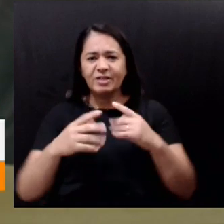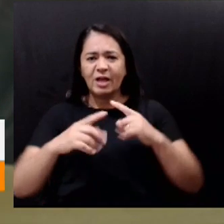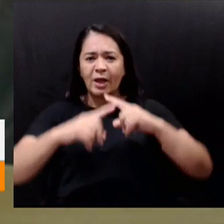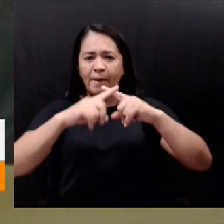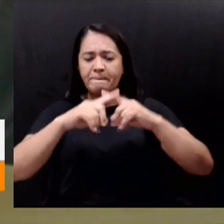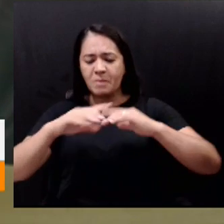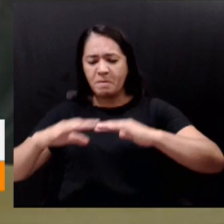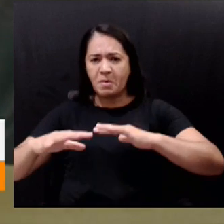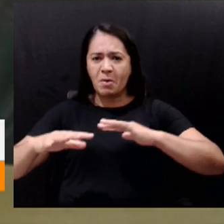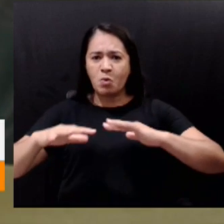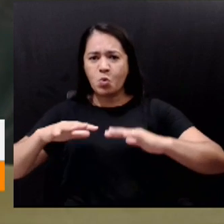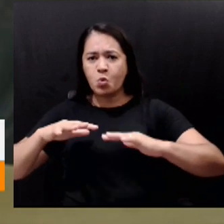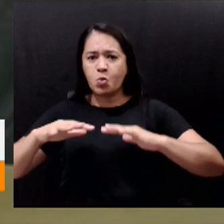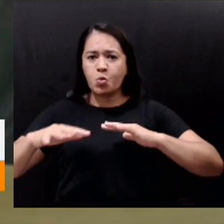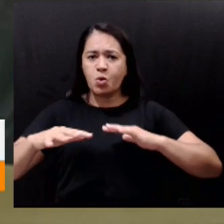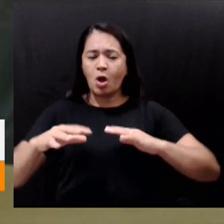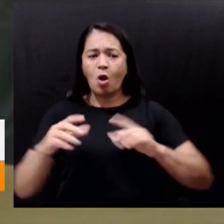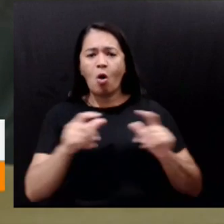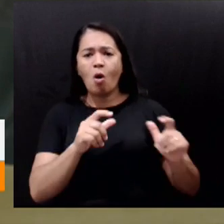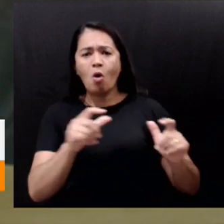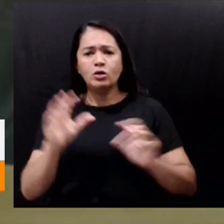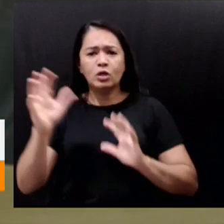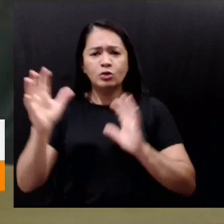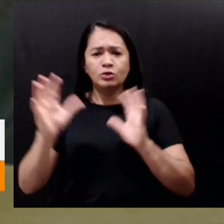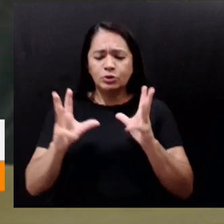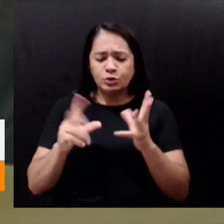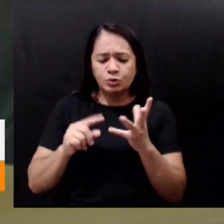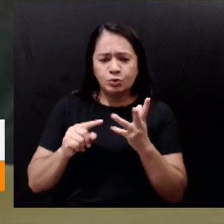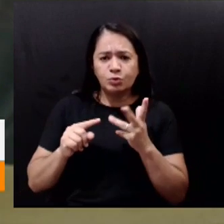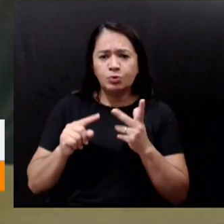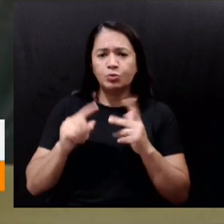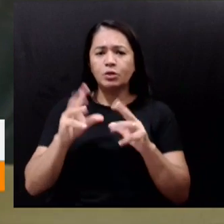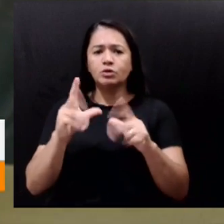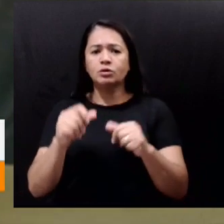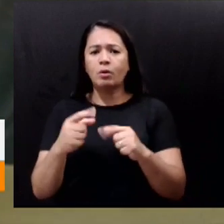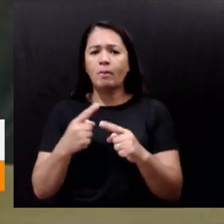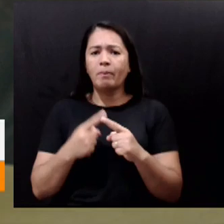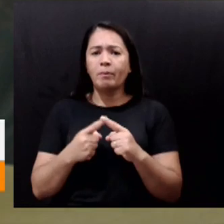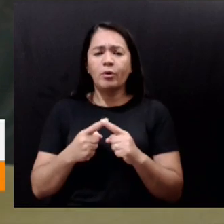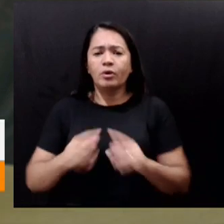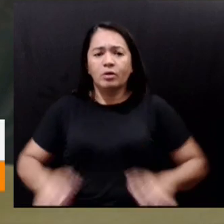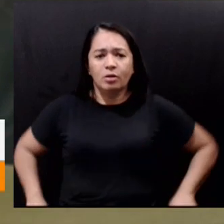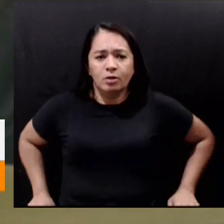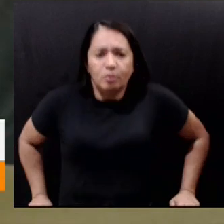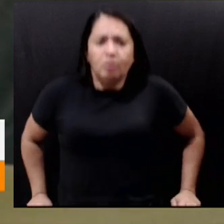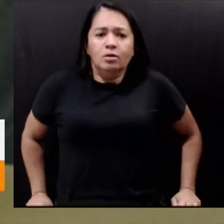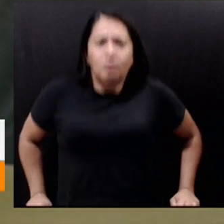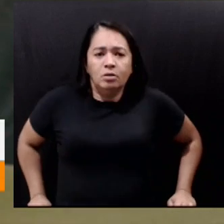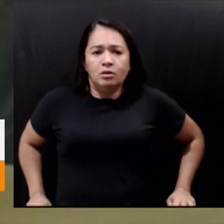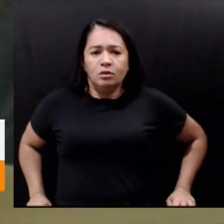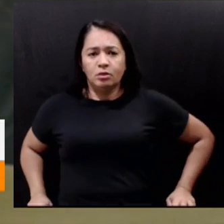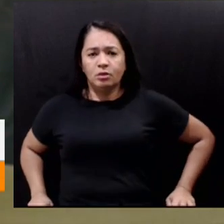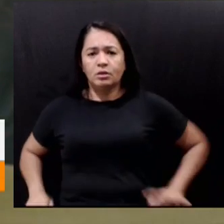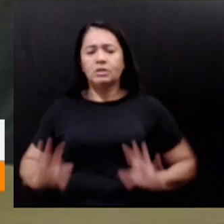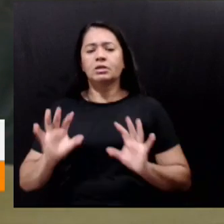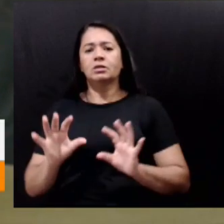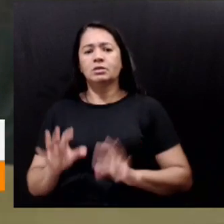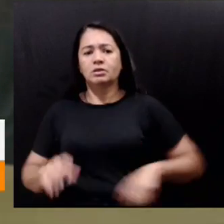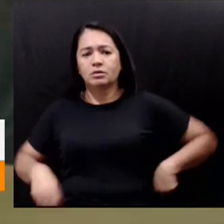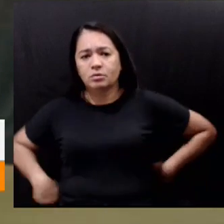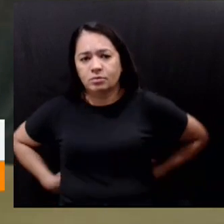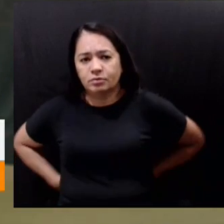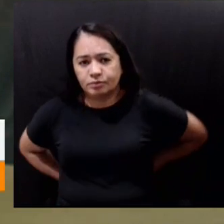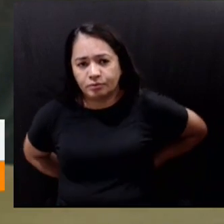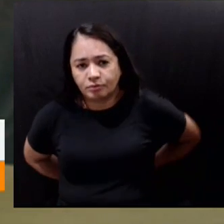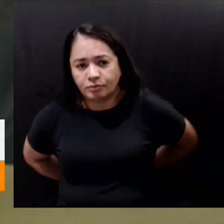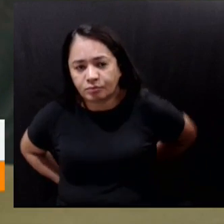E de onde vem isso tudo, Luísa? Por que isso se transformou? Poxa vida, é tão bom saber que eu